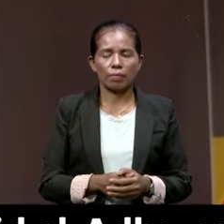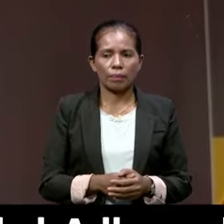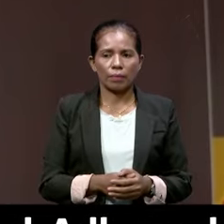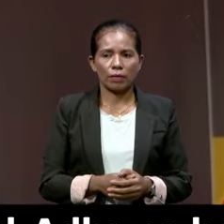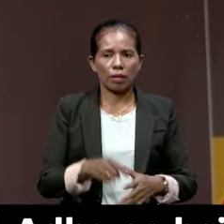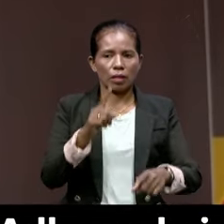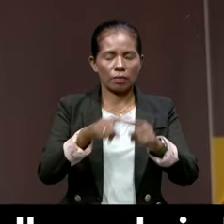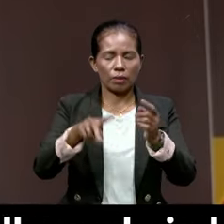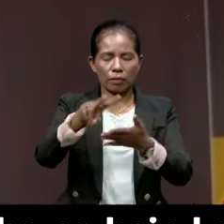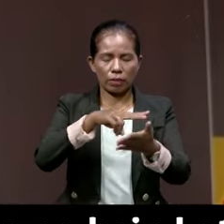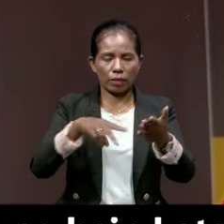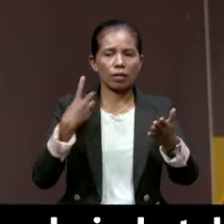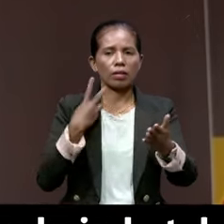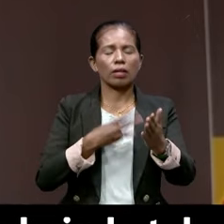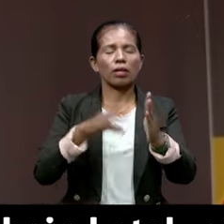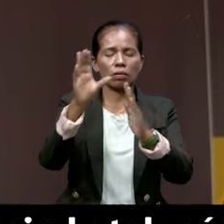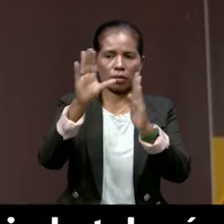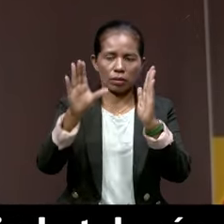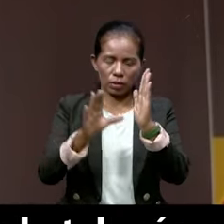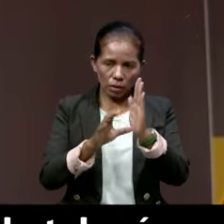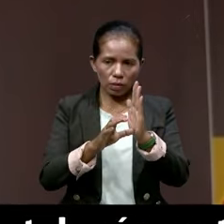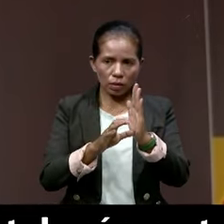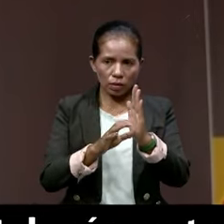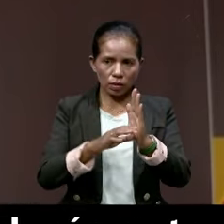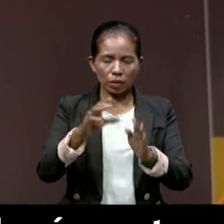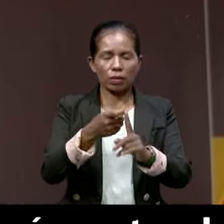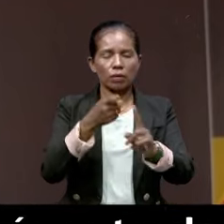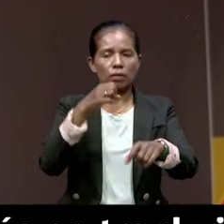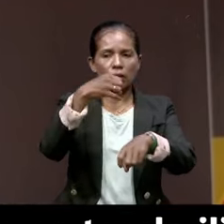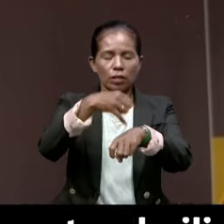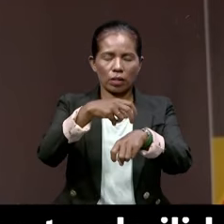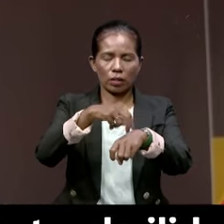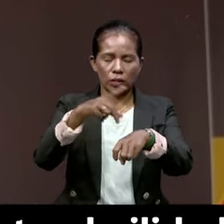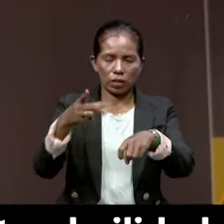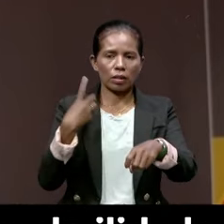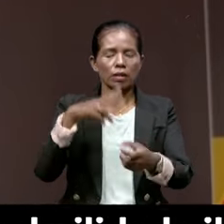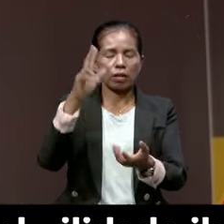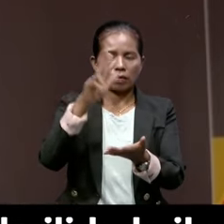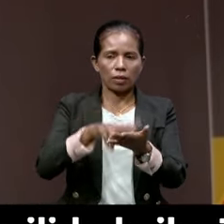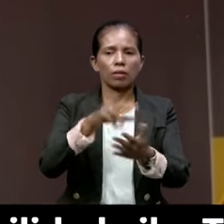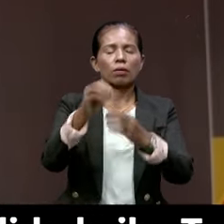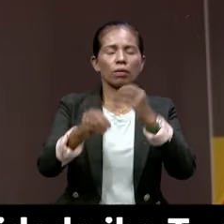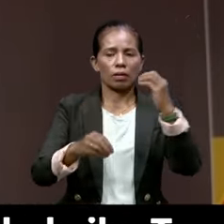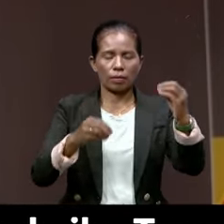la bele viola e constituição, e mos pacto internacional se ratifica com a